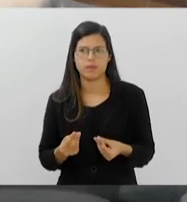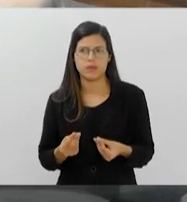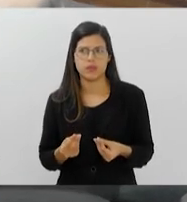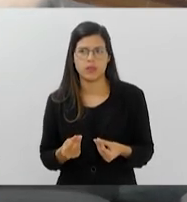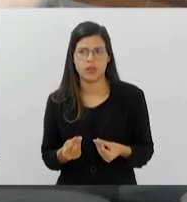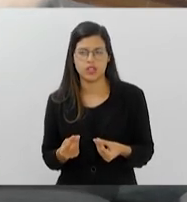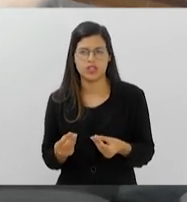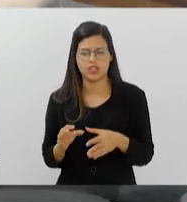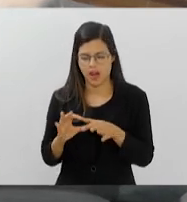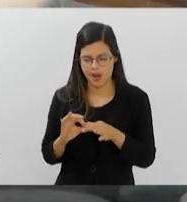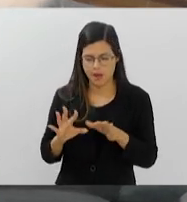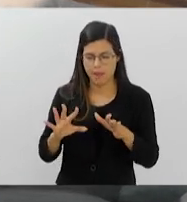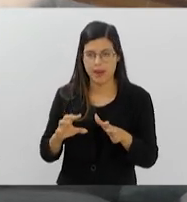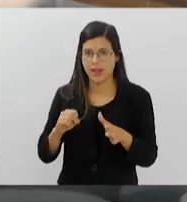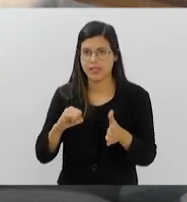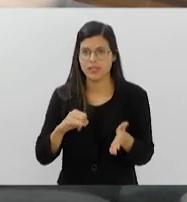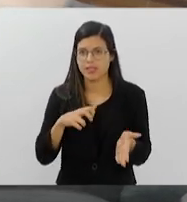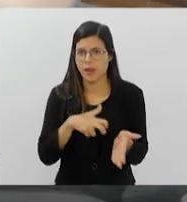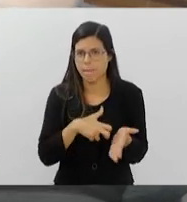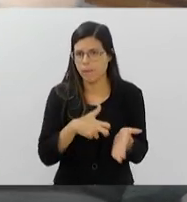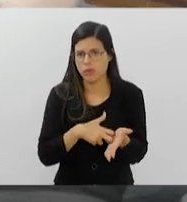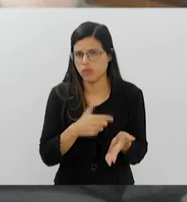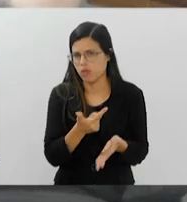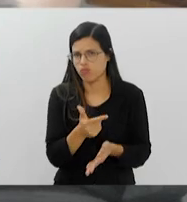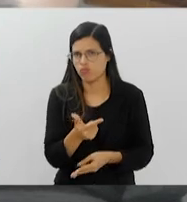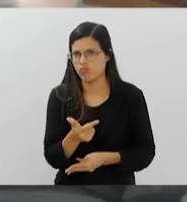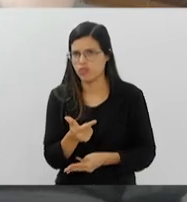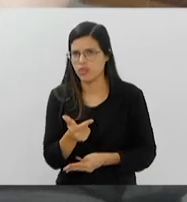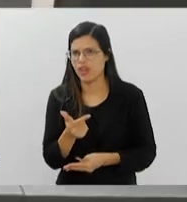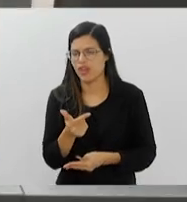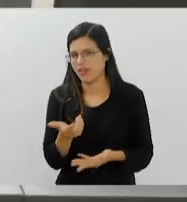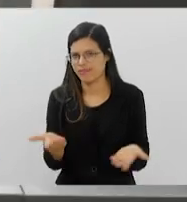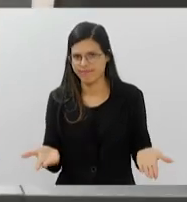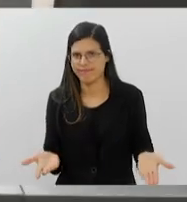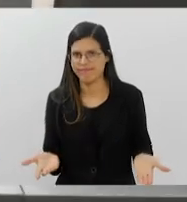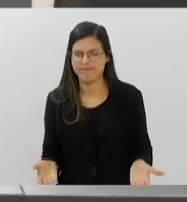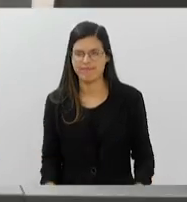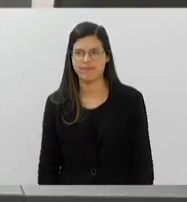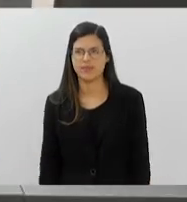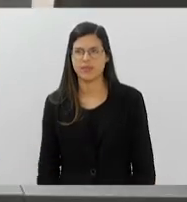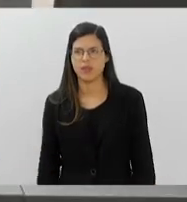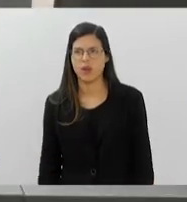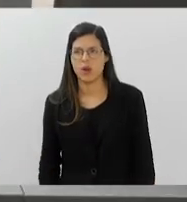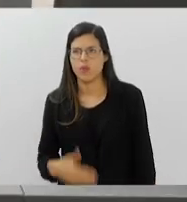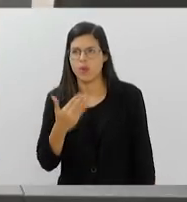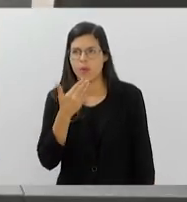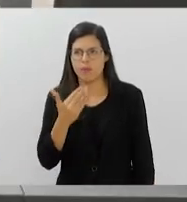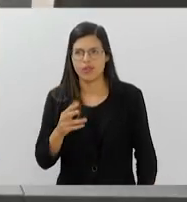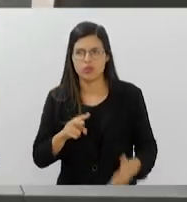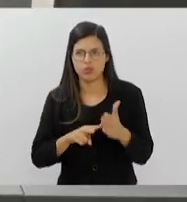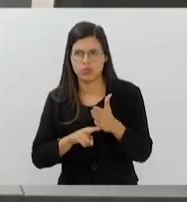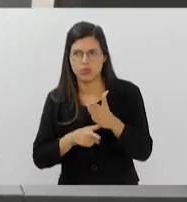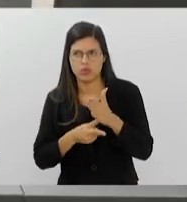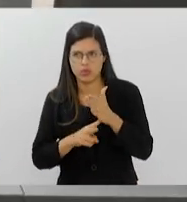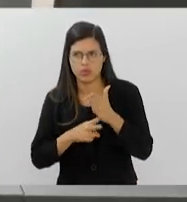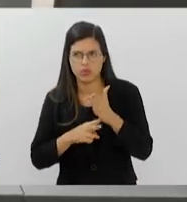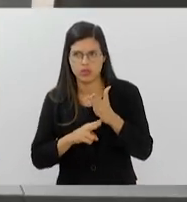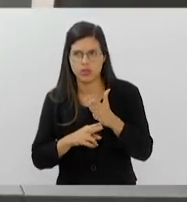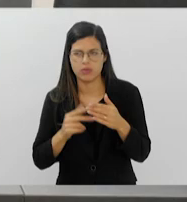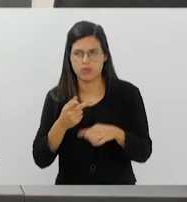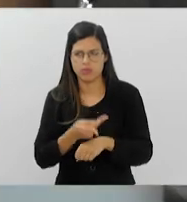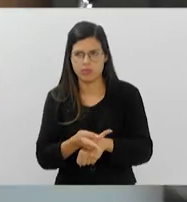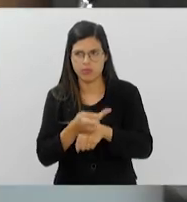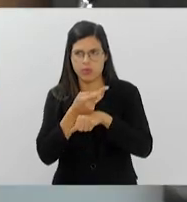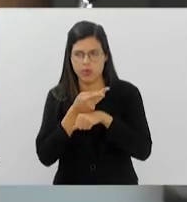anistiar se a punição inexiste. Um habeas corpus preventivo. Na verdade, foi um pedido do sindicato, né, que nos procurou. Então,